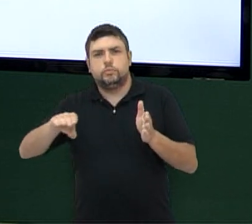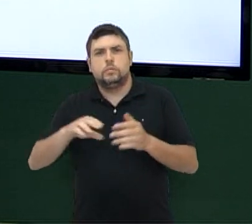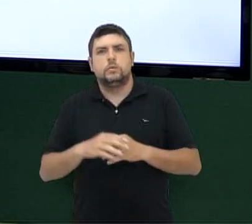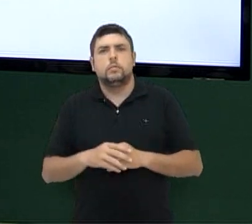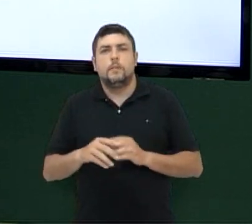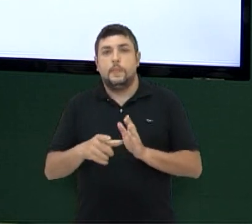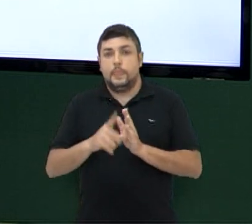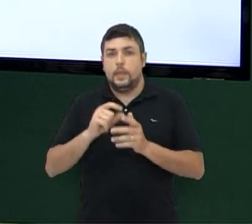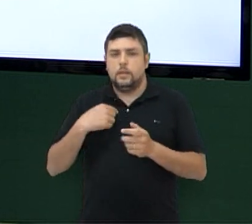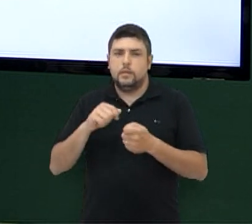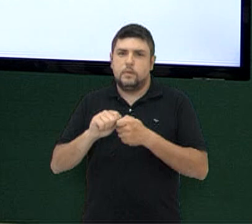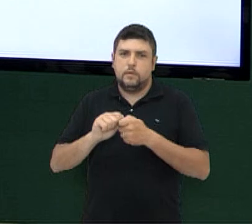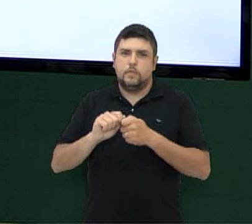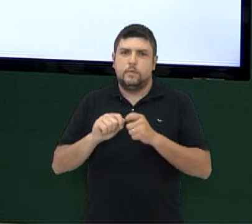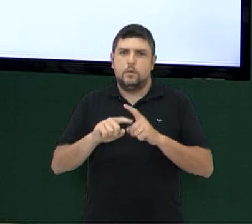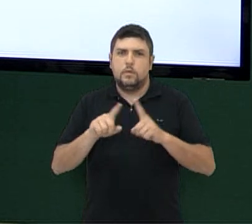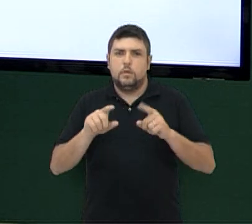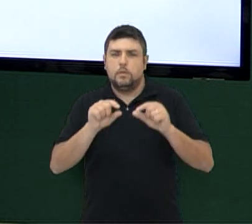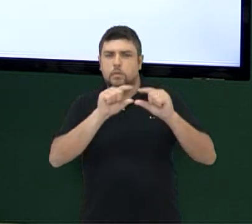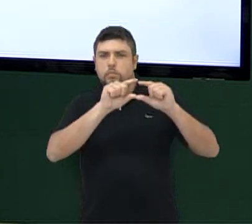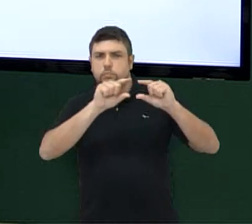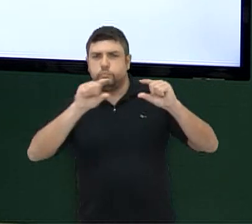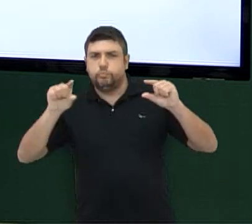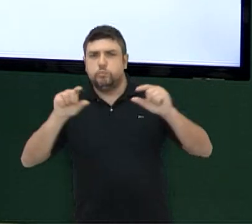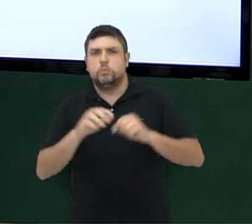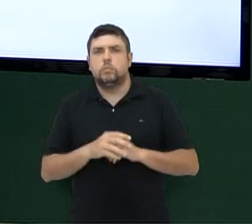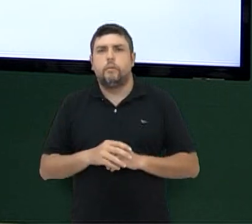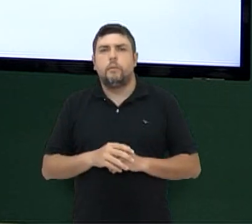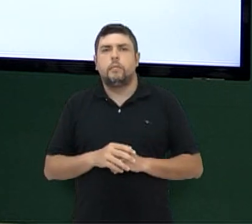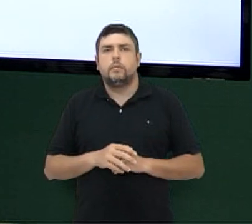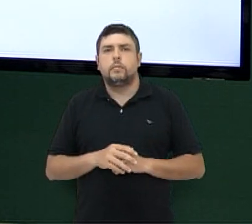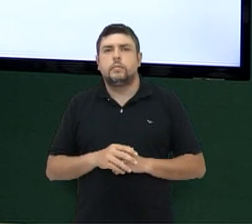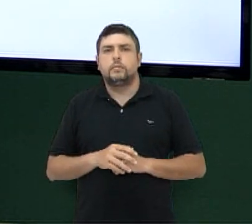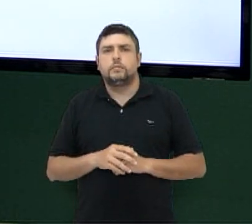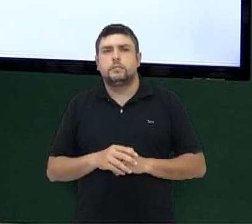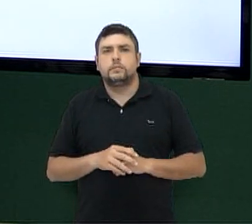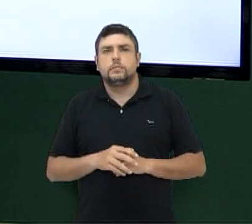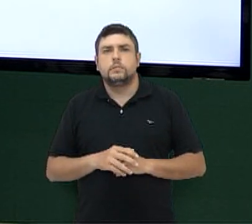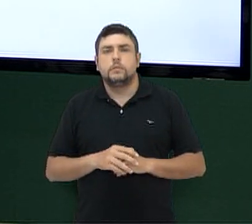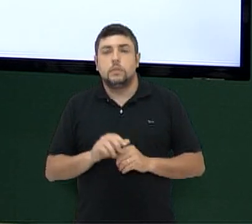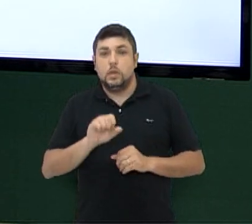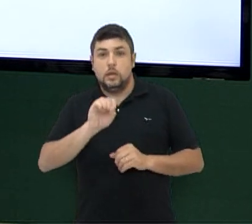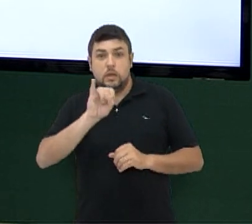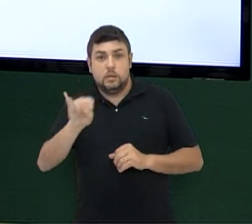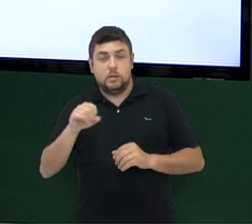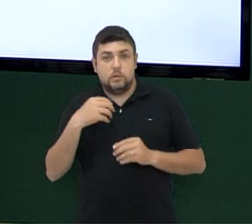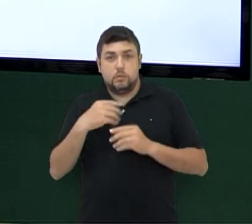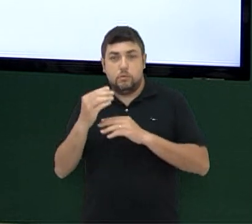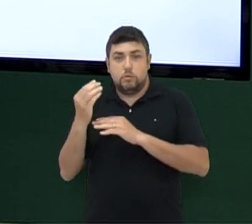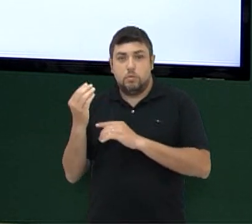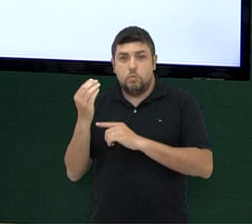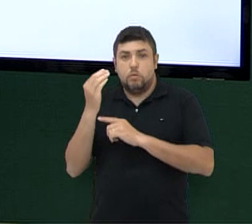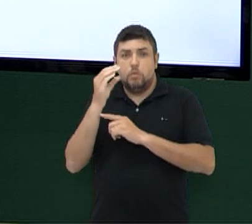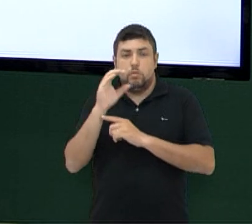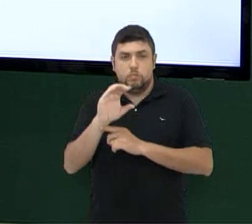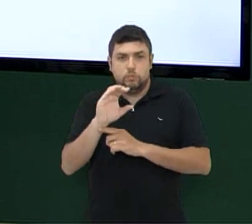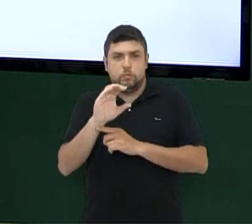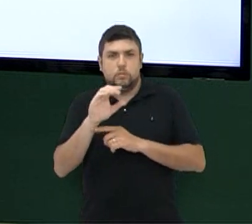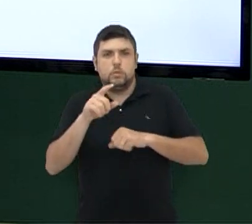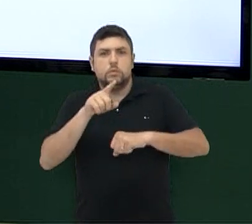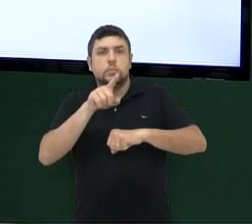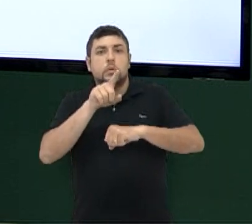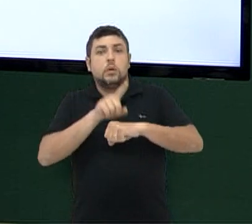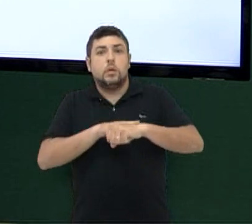aqui, só que estava disfarçado com esse termo. Bem, o que nós temos aqui, né? Se você jogar como instante o